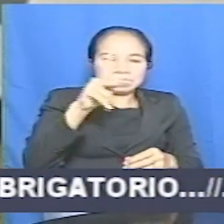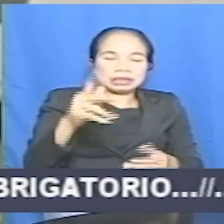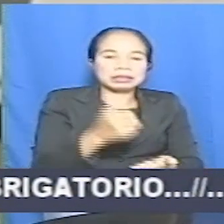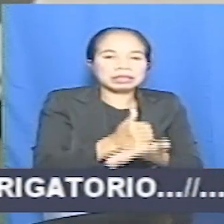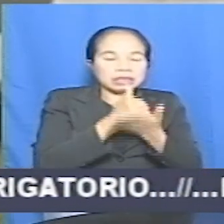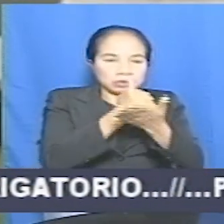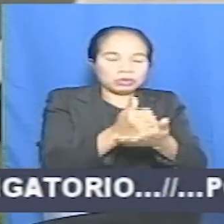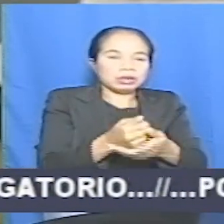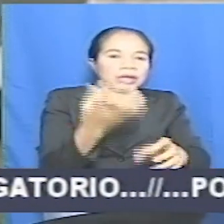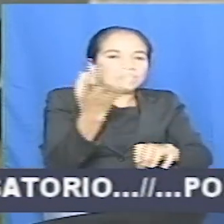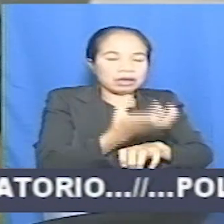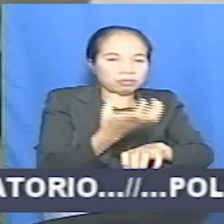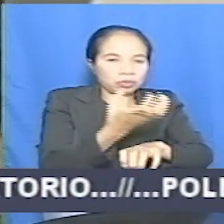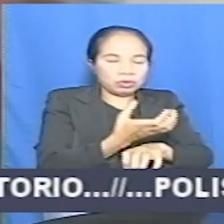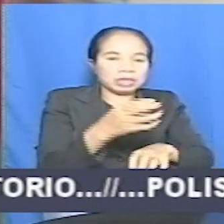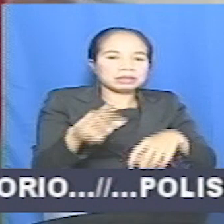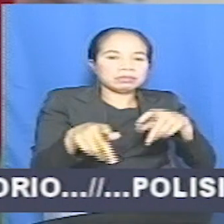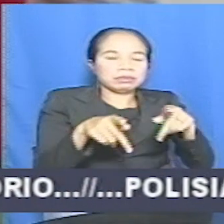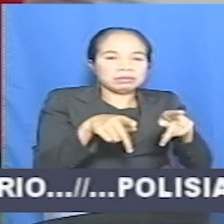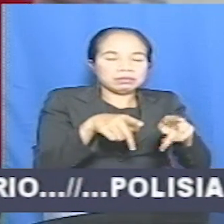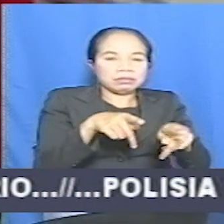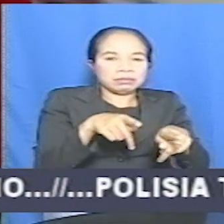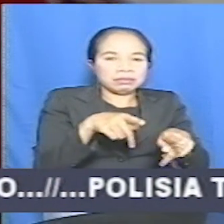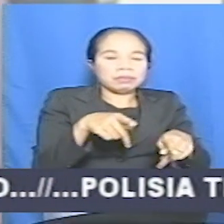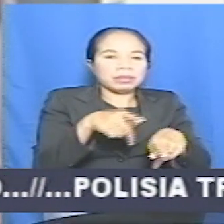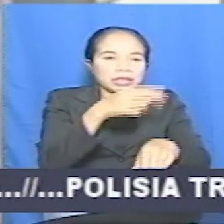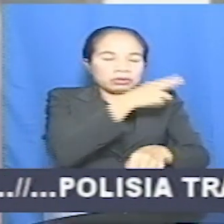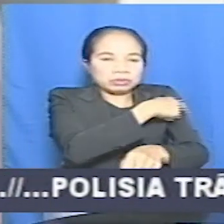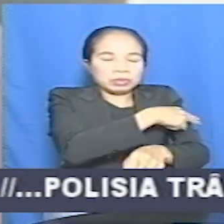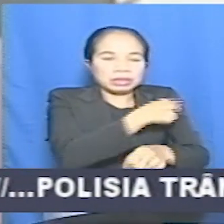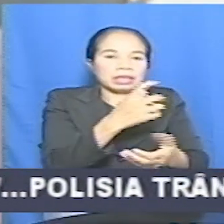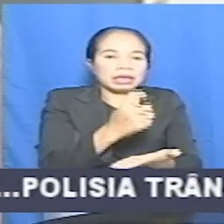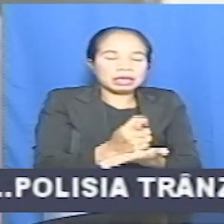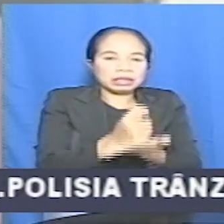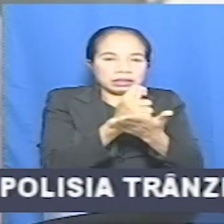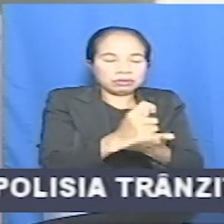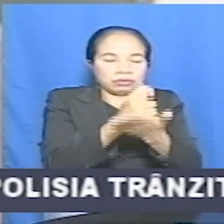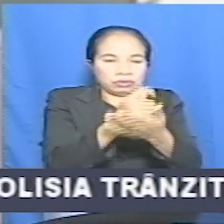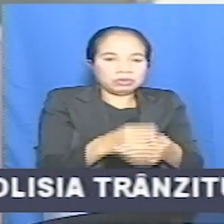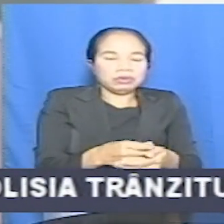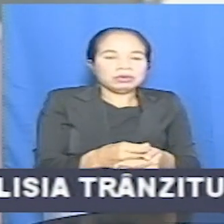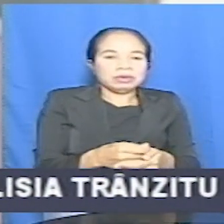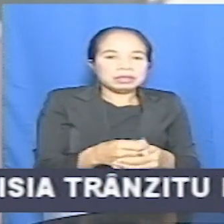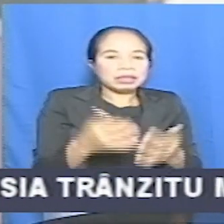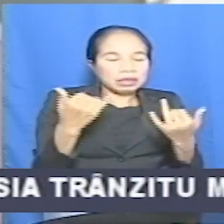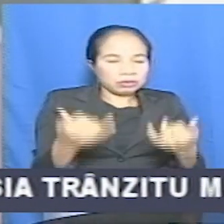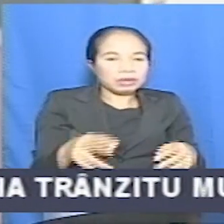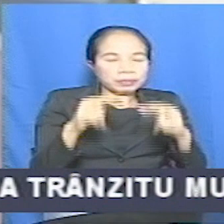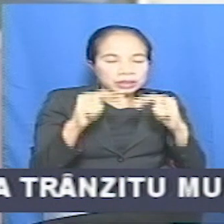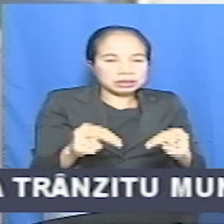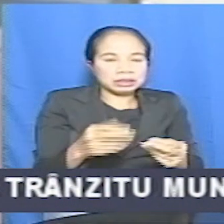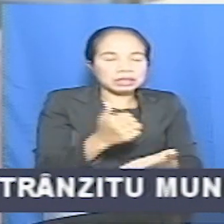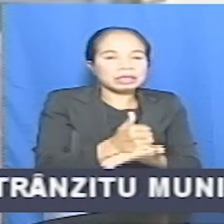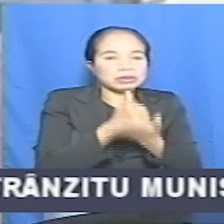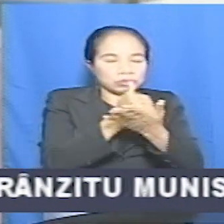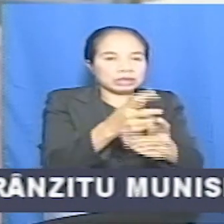inclui ambulância e multifunção para Centro de Saúde Atauru. A situação sanitária, recursos humanos, precisa de apoio, transporte,